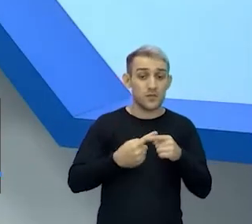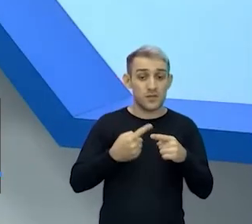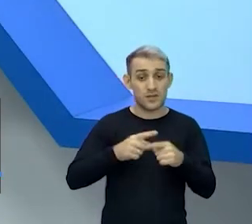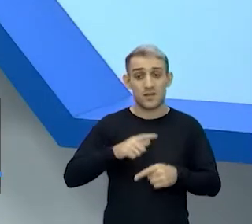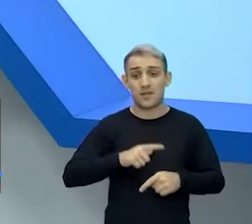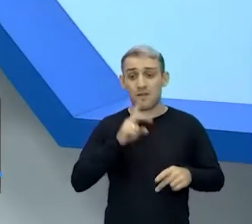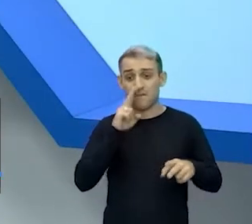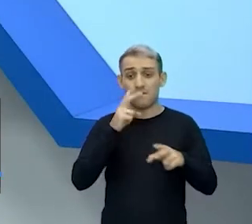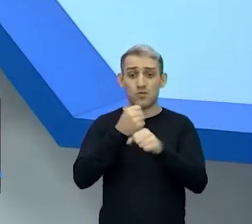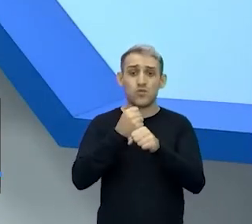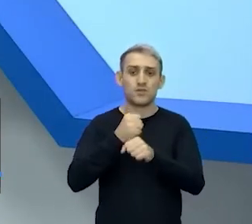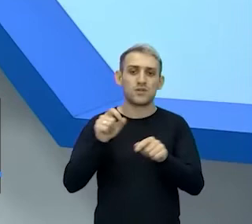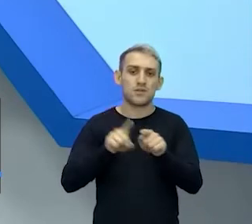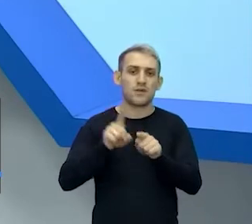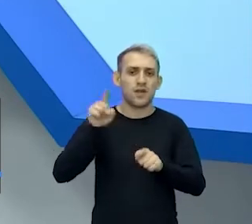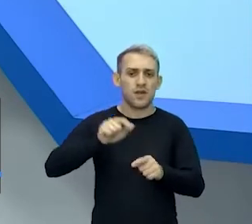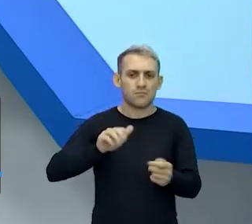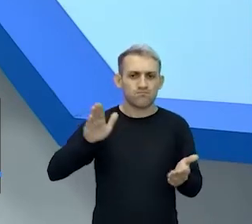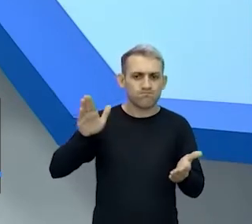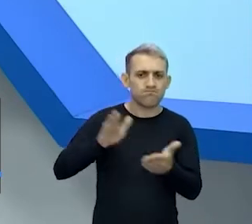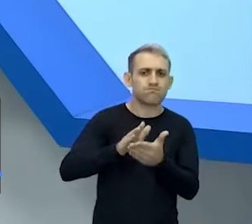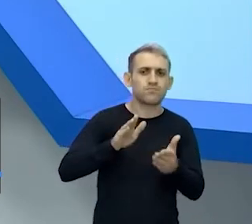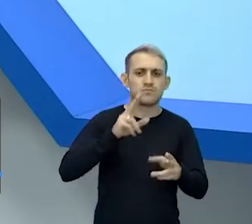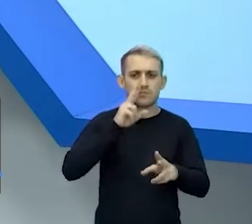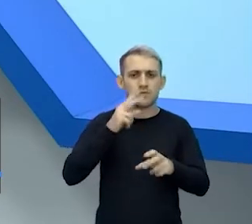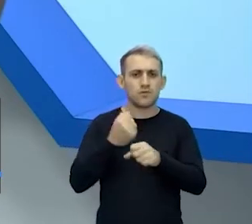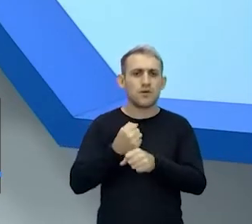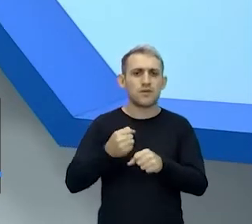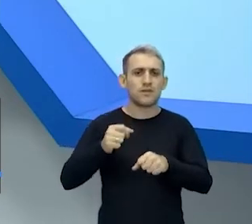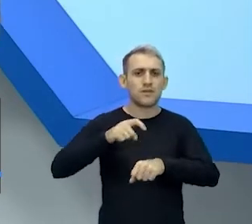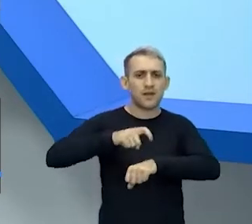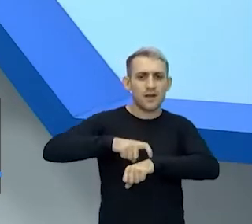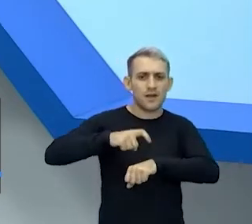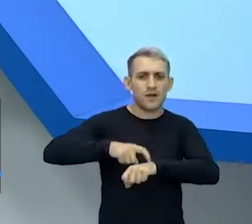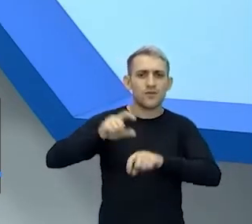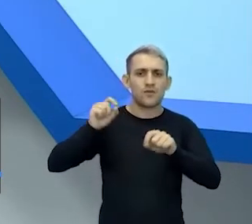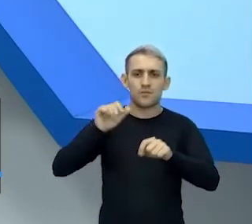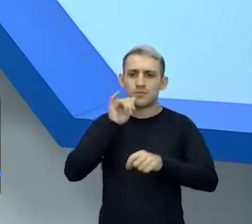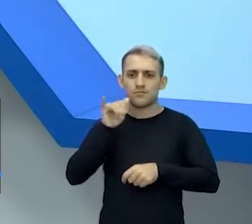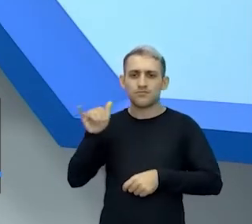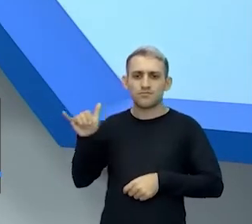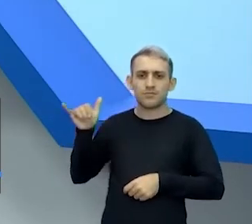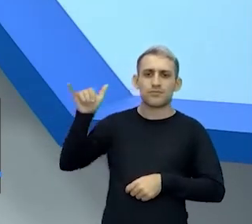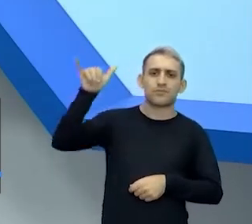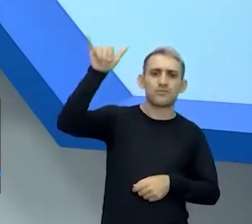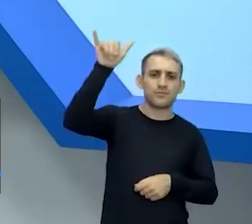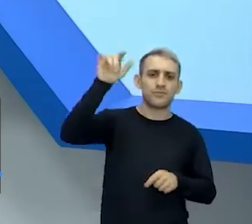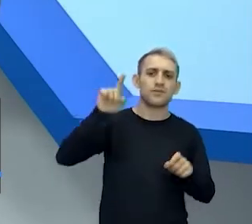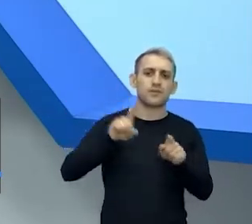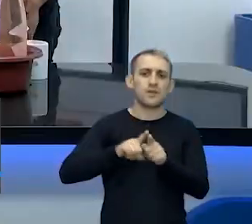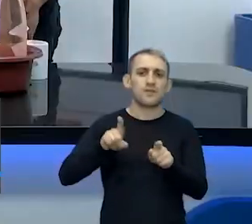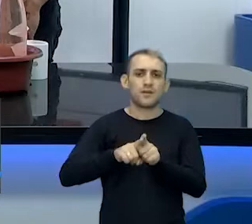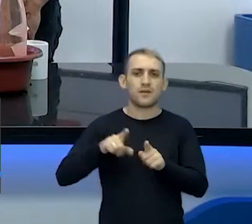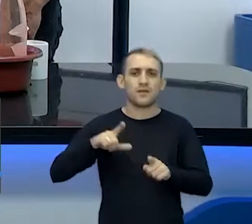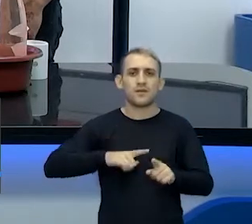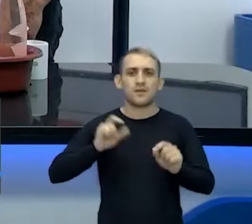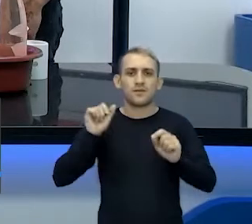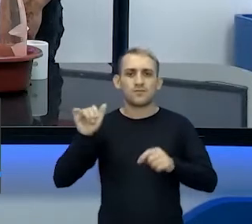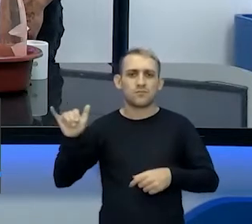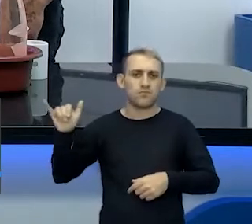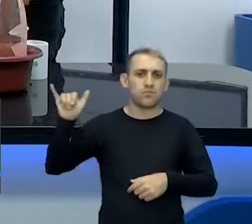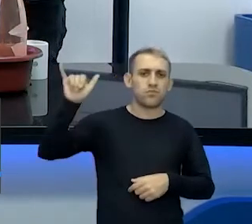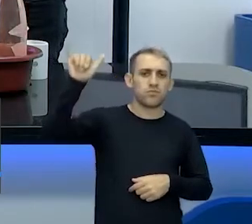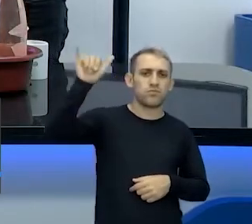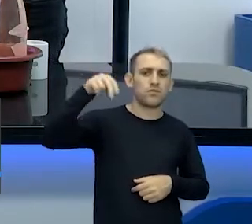que é uma pressão muito alta, até que eu saiba, na hora do processo da decolagem também, né? Isso. Quando eles vão decolar, tem uma